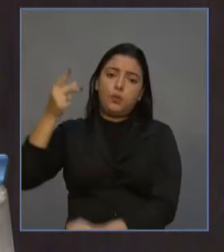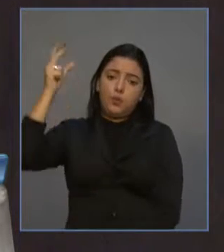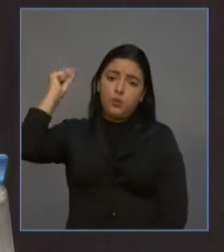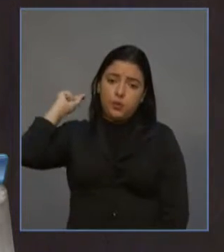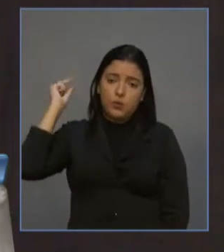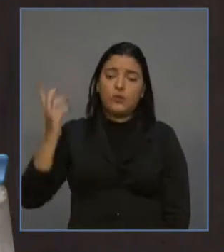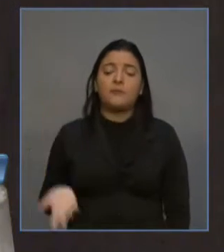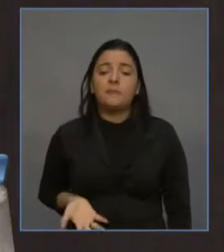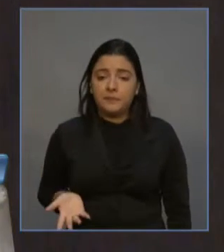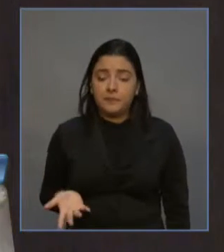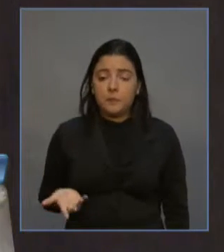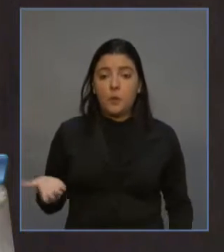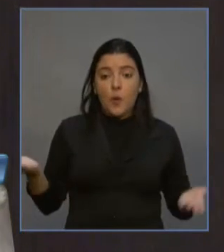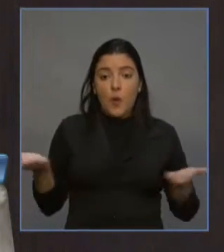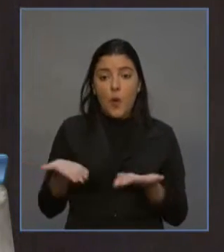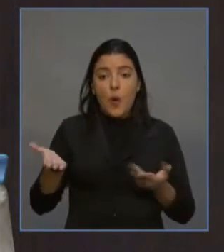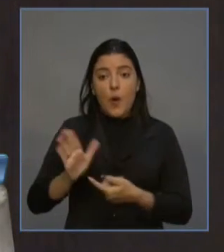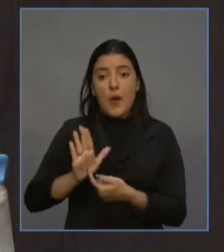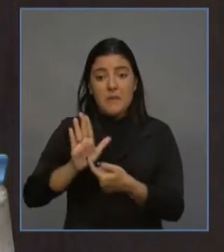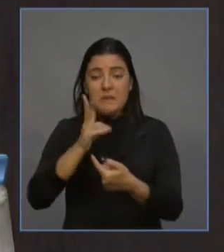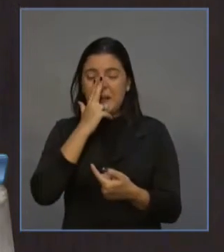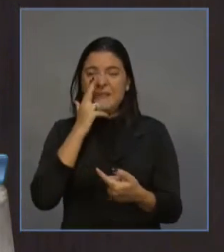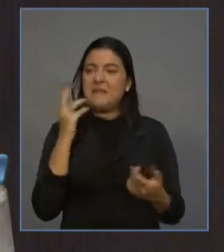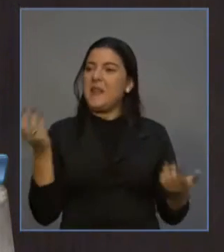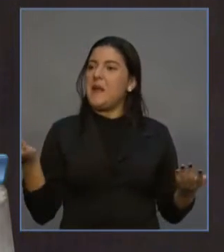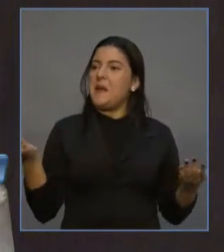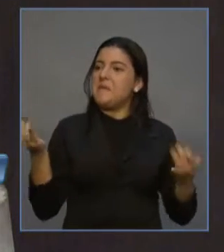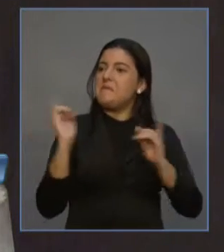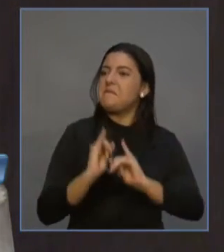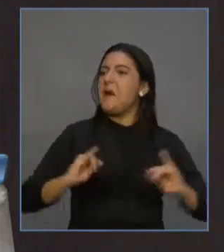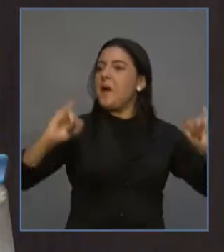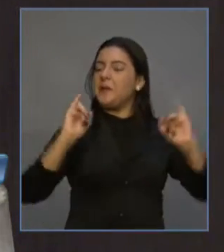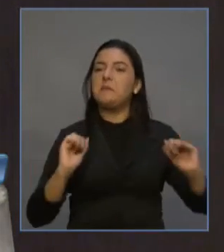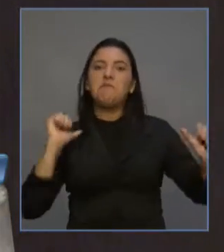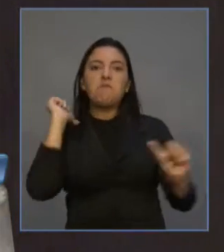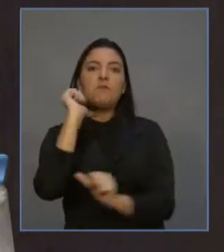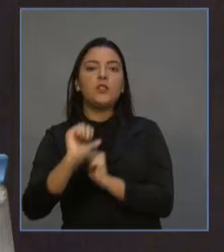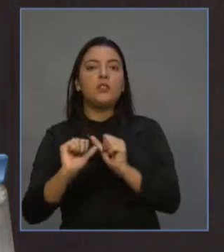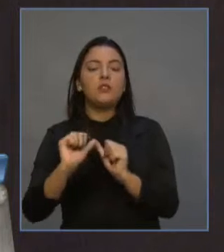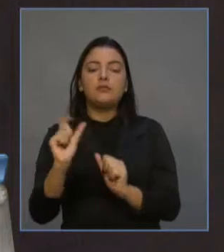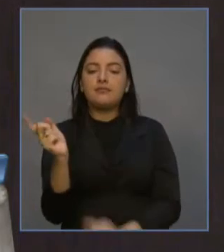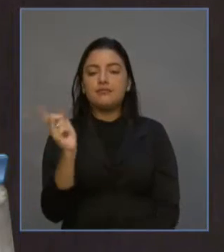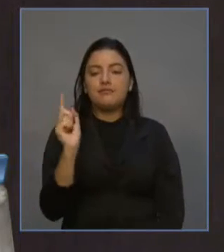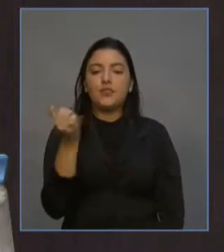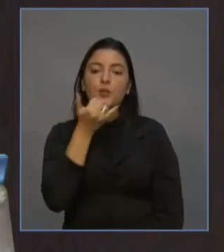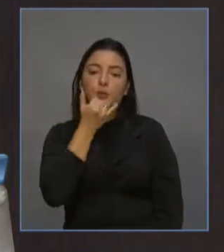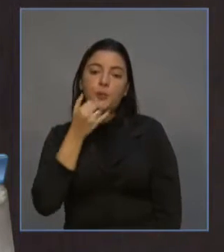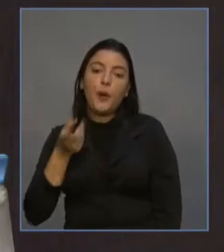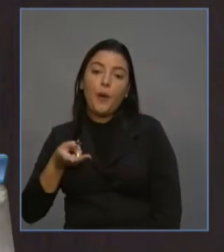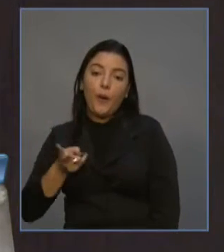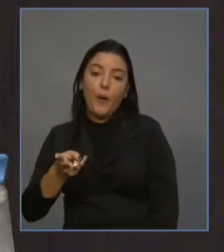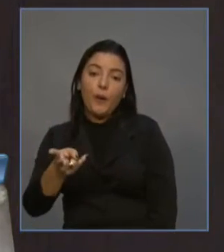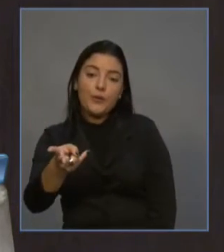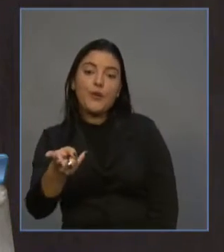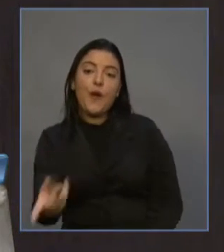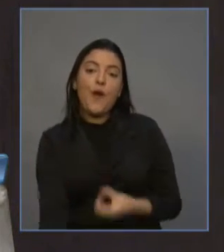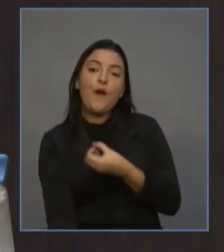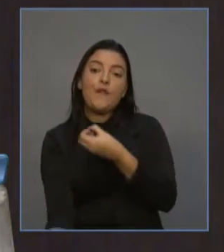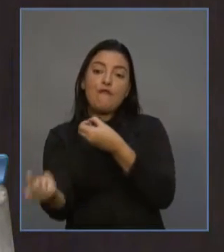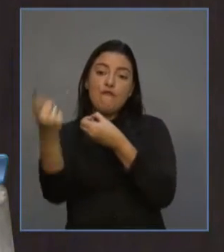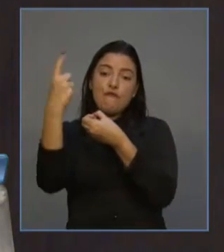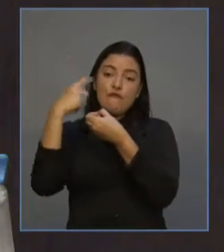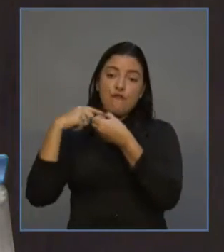Aquilo que pode se apresentar hoje como mudança é, na verdade, continuidade, é volta ao